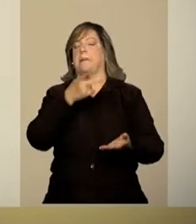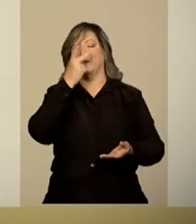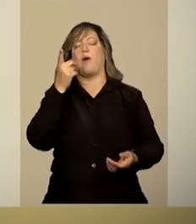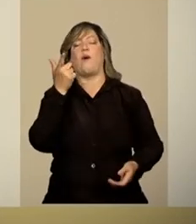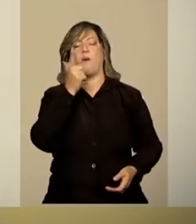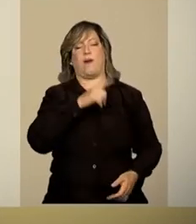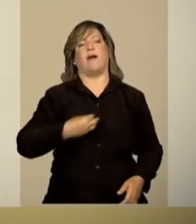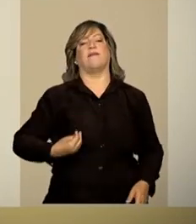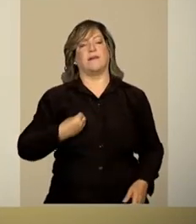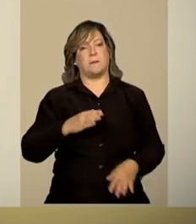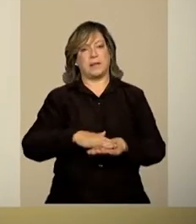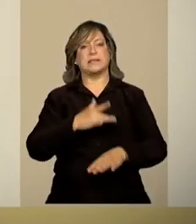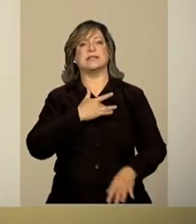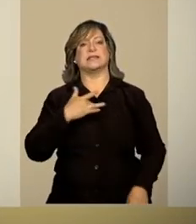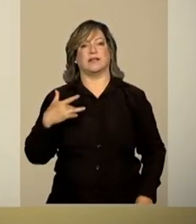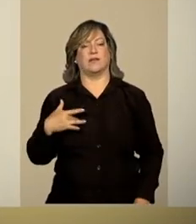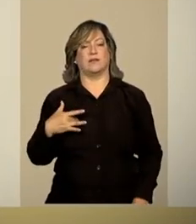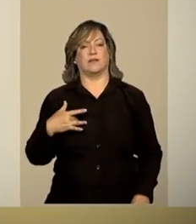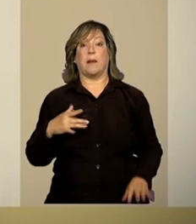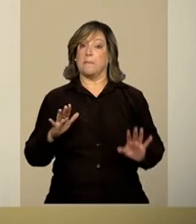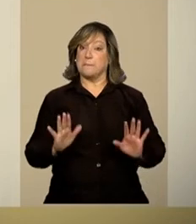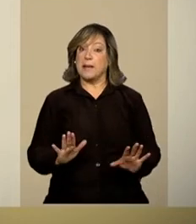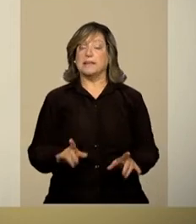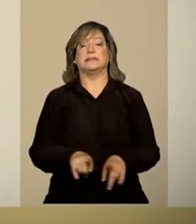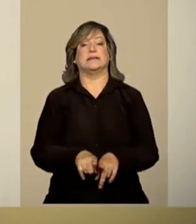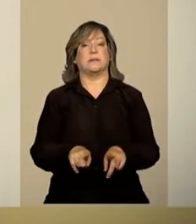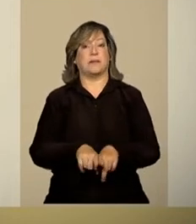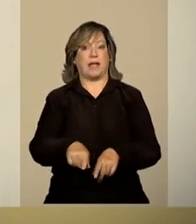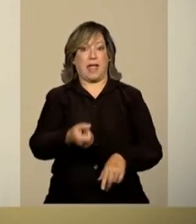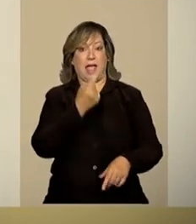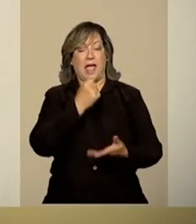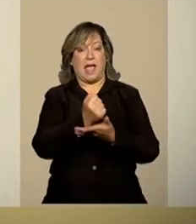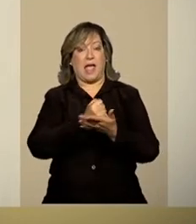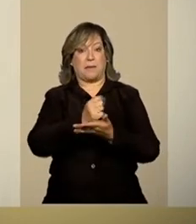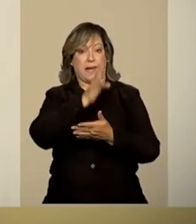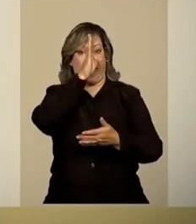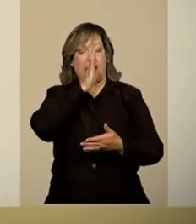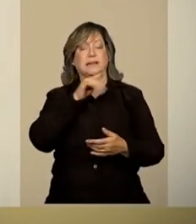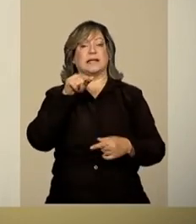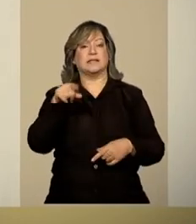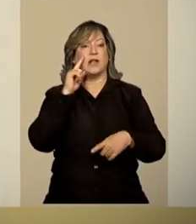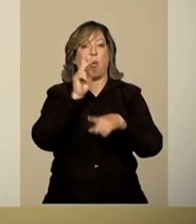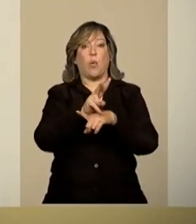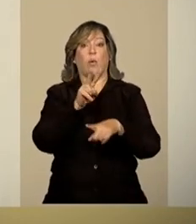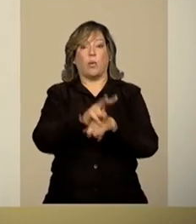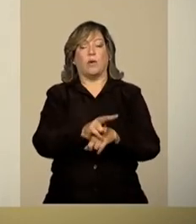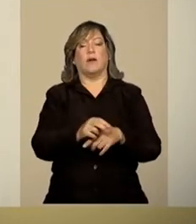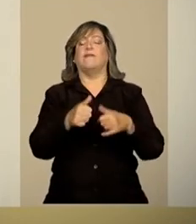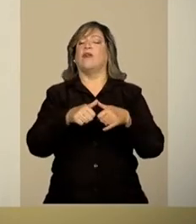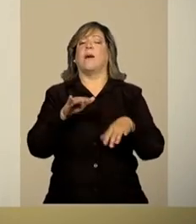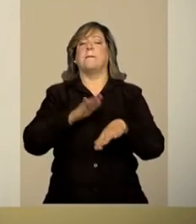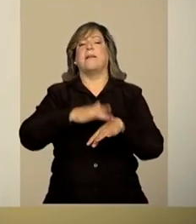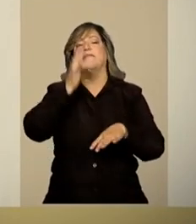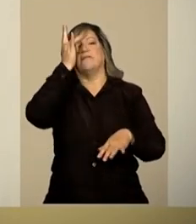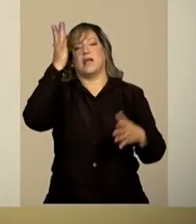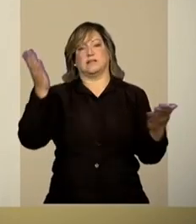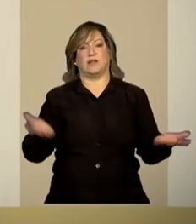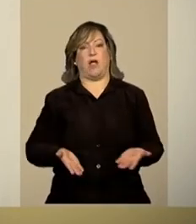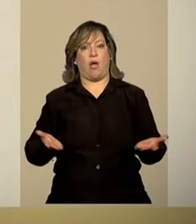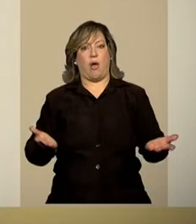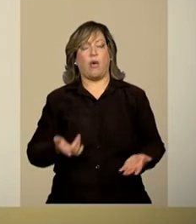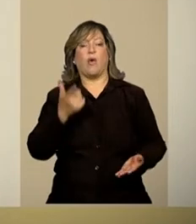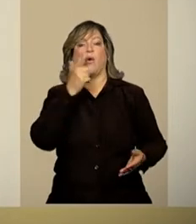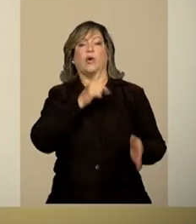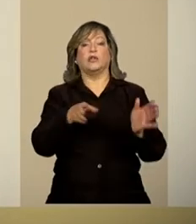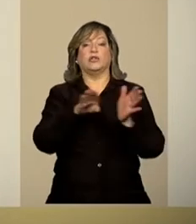pessoas vão ter uma vida mais saudável agora além de ter um remédio de graça Marques esse acompanhamento ficou muito mais fácil com